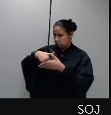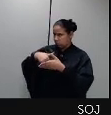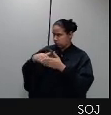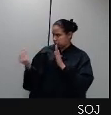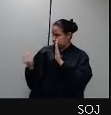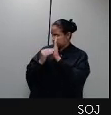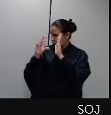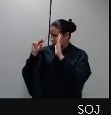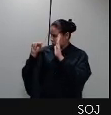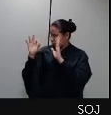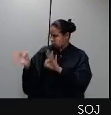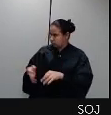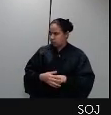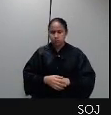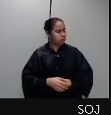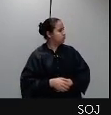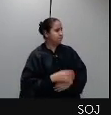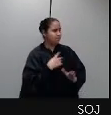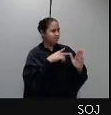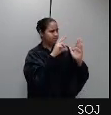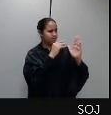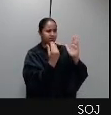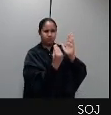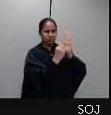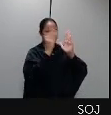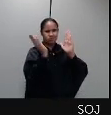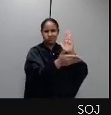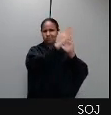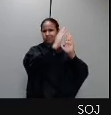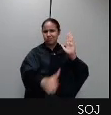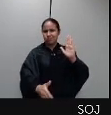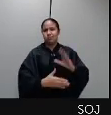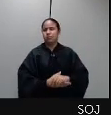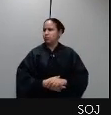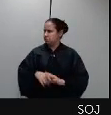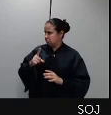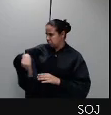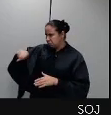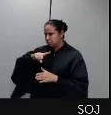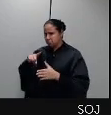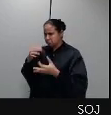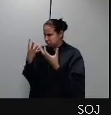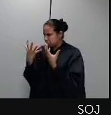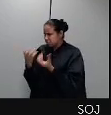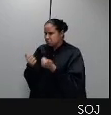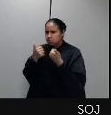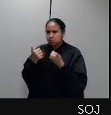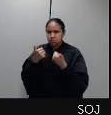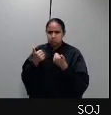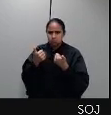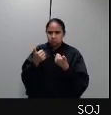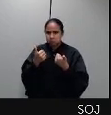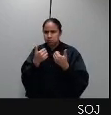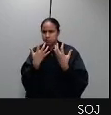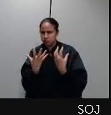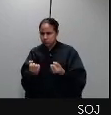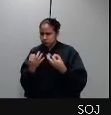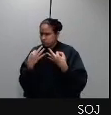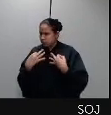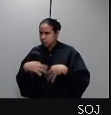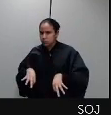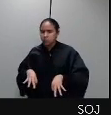a cela estão os demais estão de acordo todos os demais de acordo e então